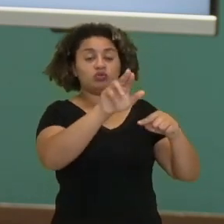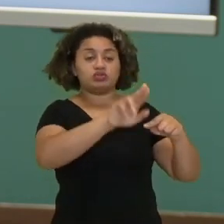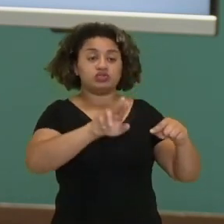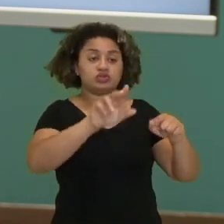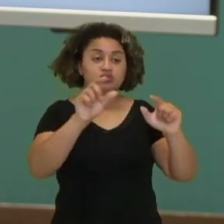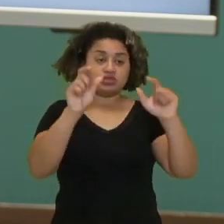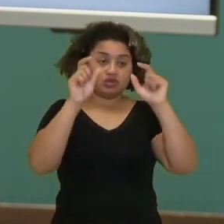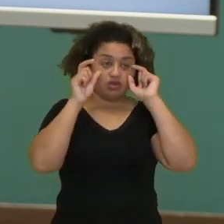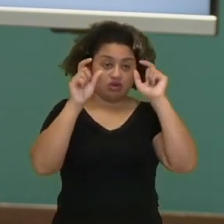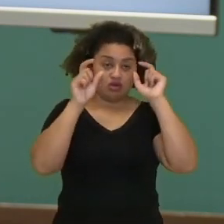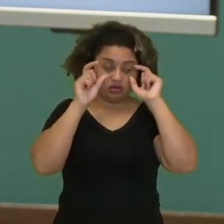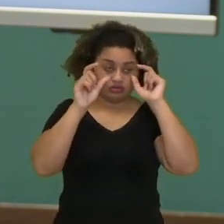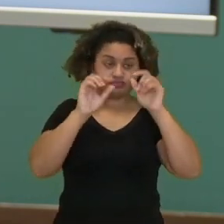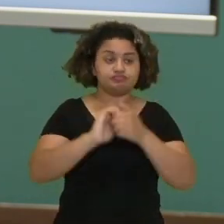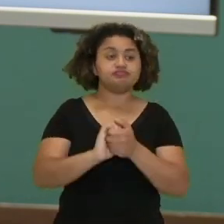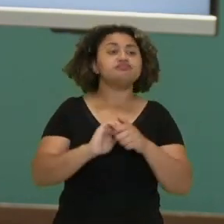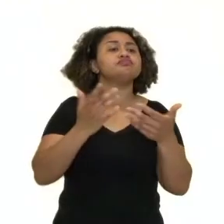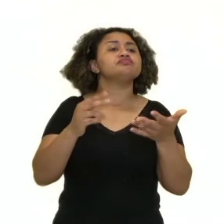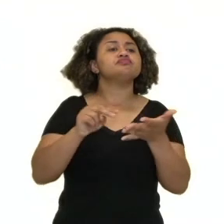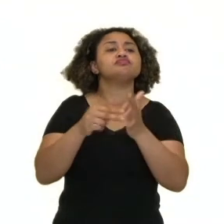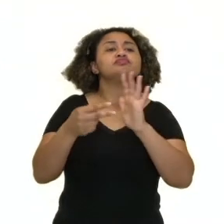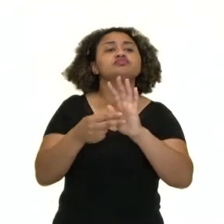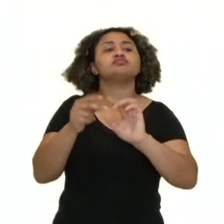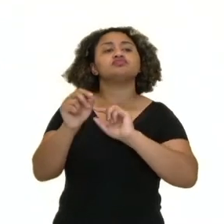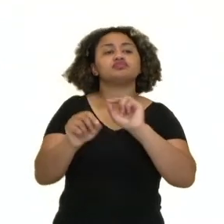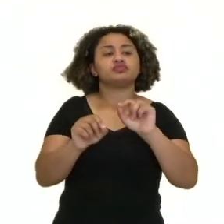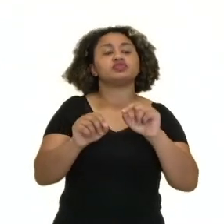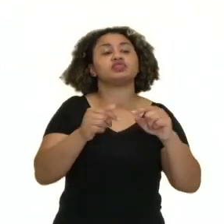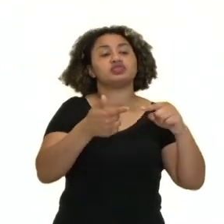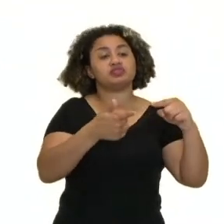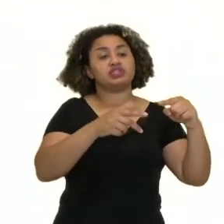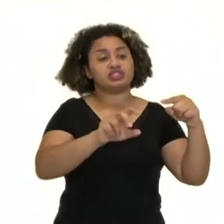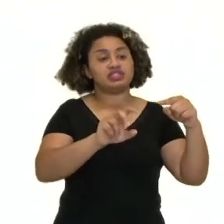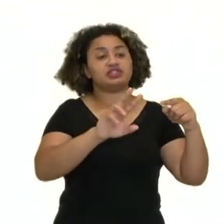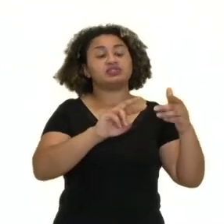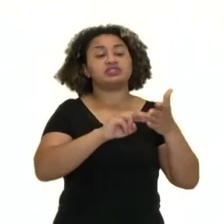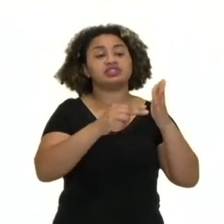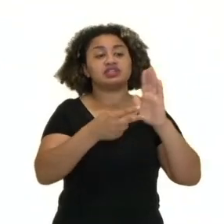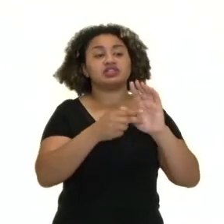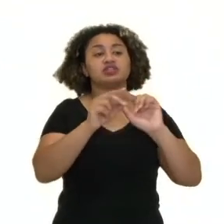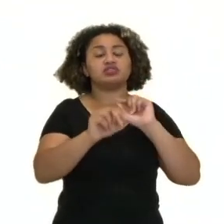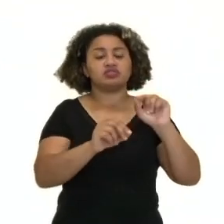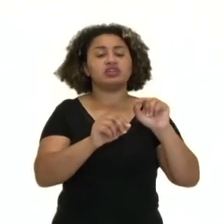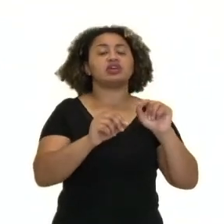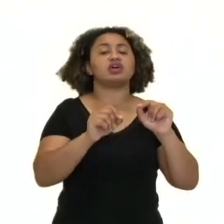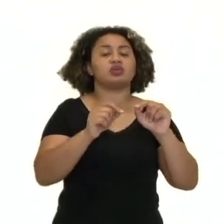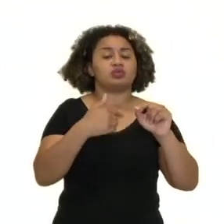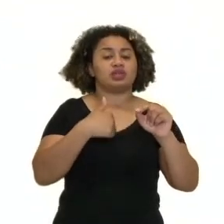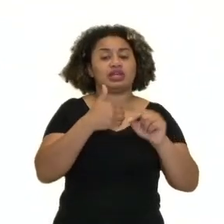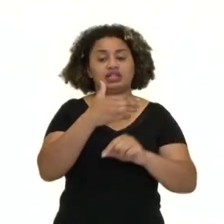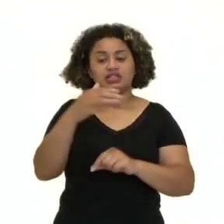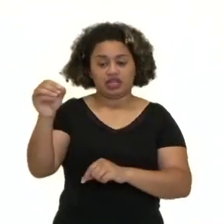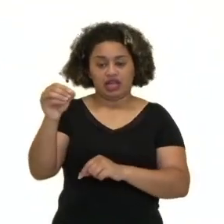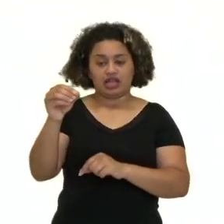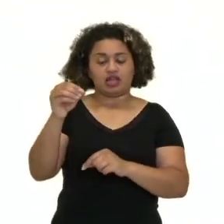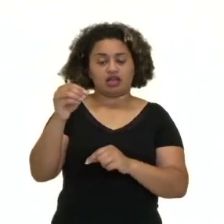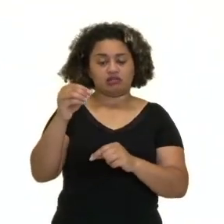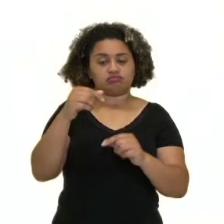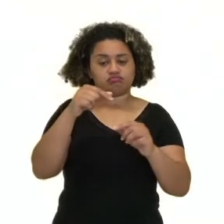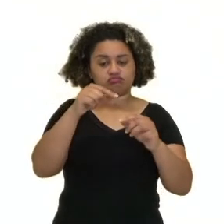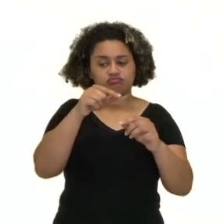utilizam óculos. Então, veja, 25 representa a quarta parte de 100. Eu